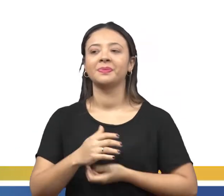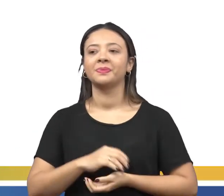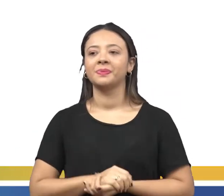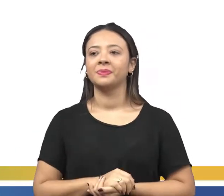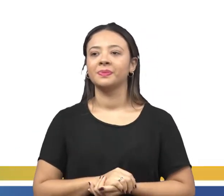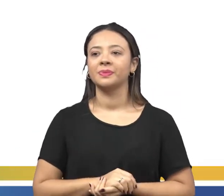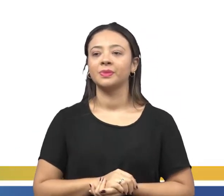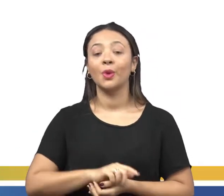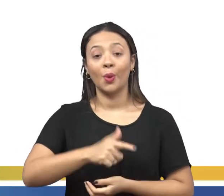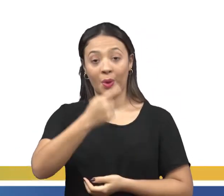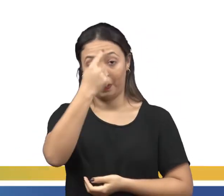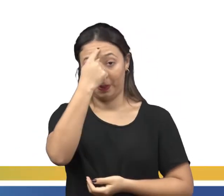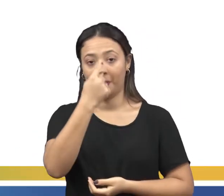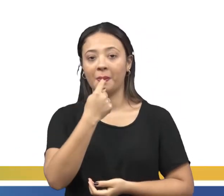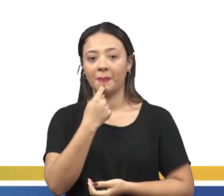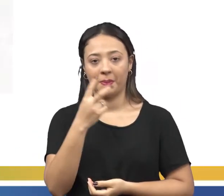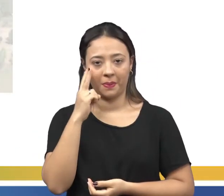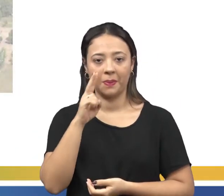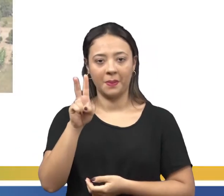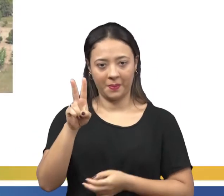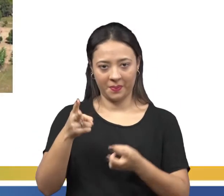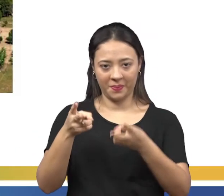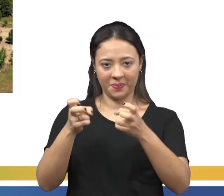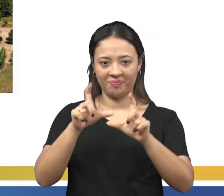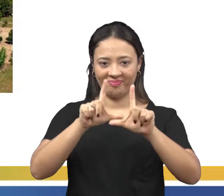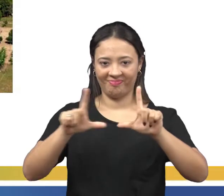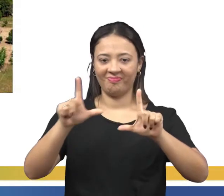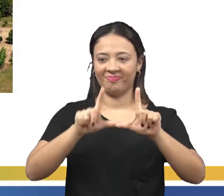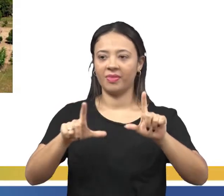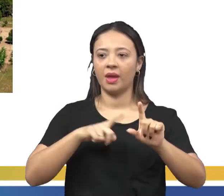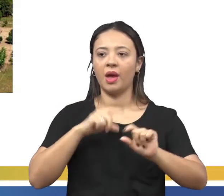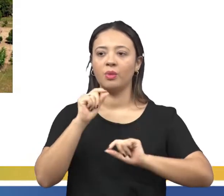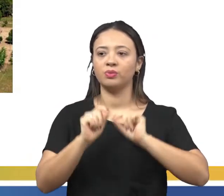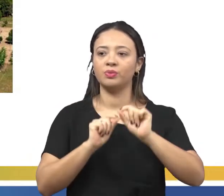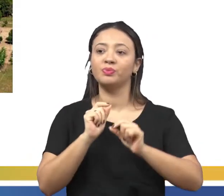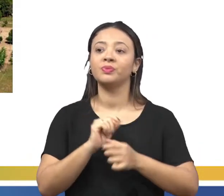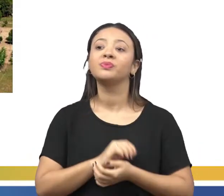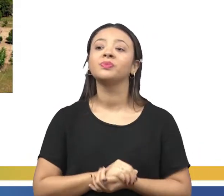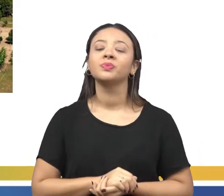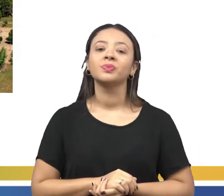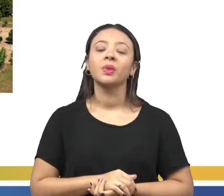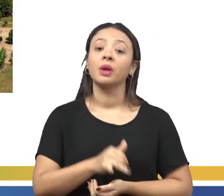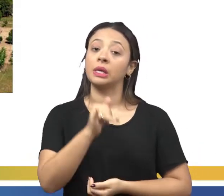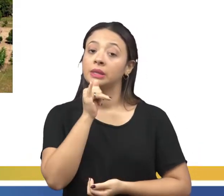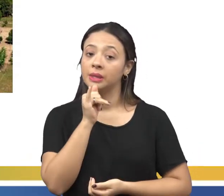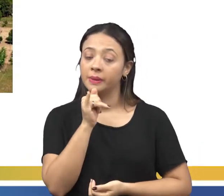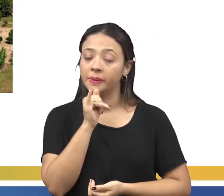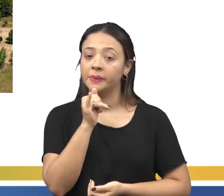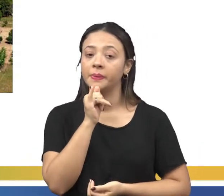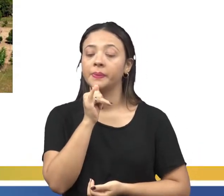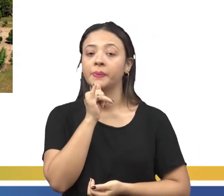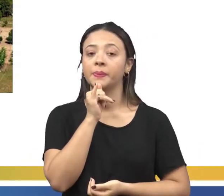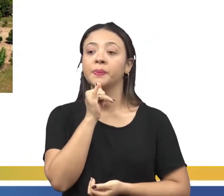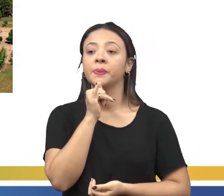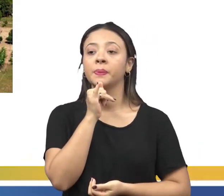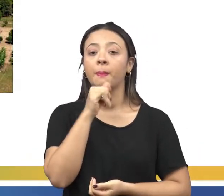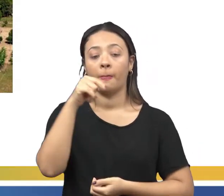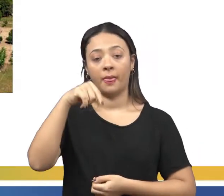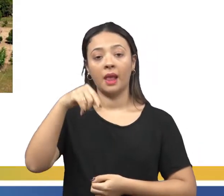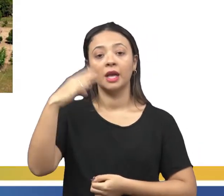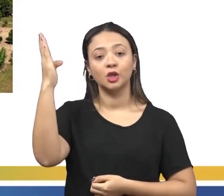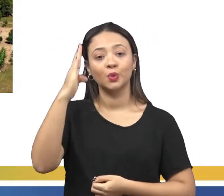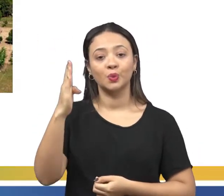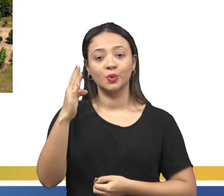outra imagem diferente de paisagens culturais, a gente pode também estar exemplificando a paisagem cultural brasileira de uma